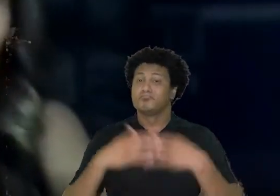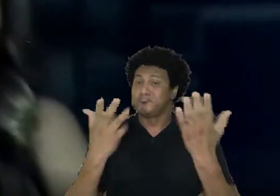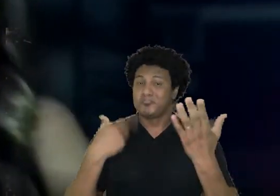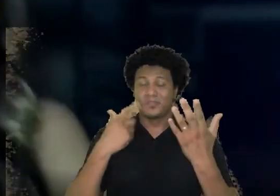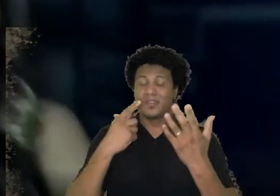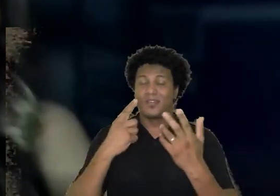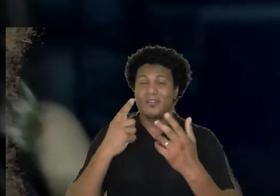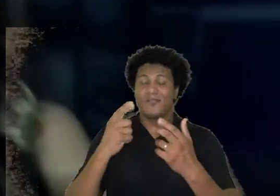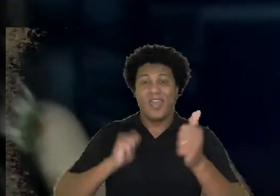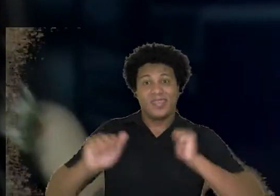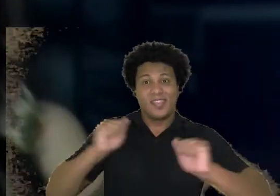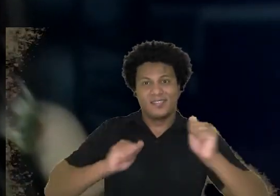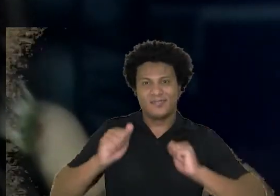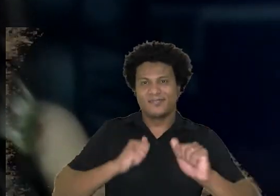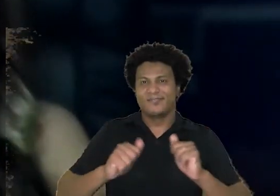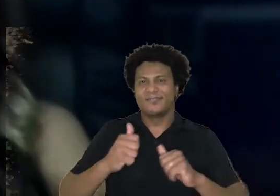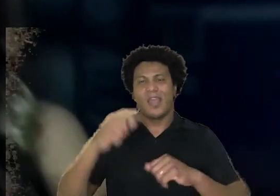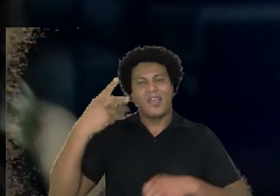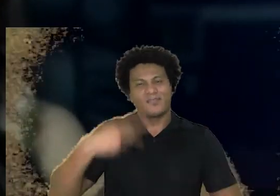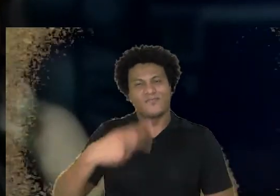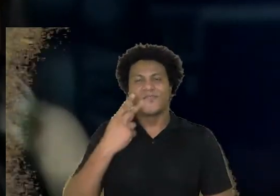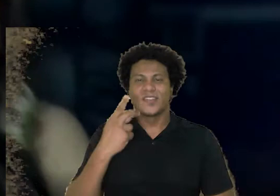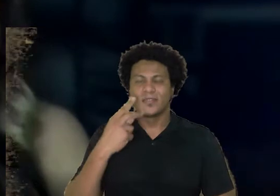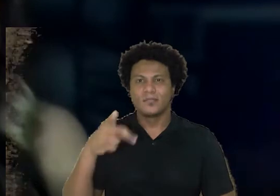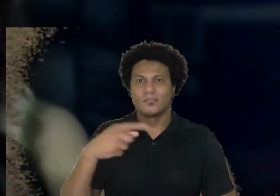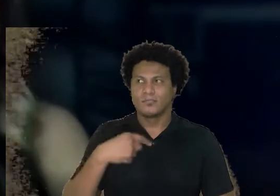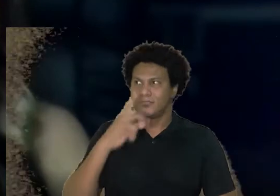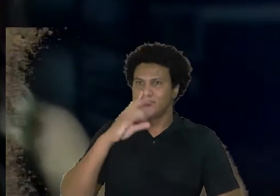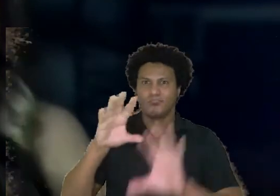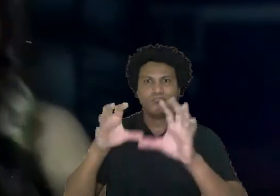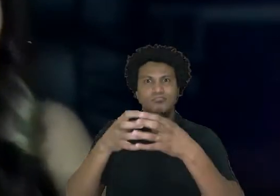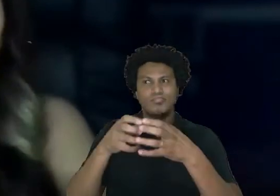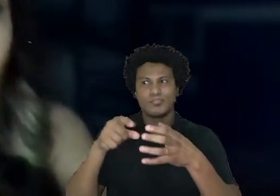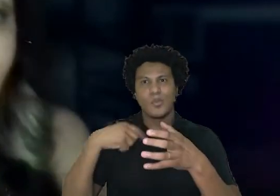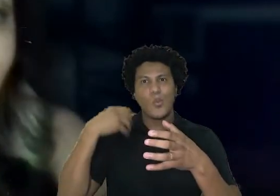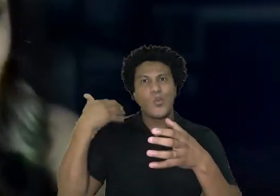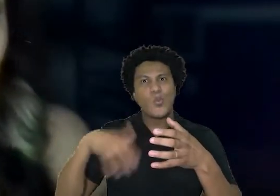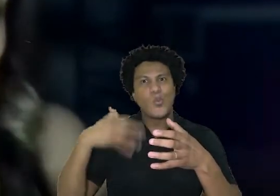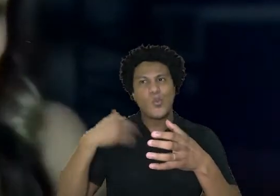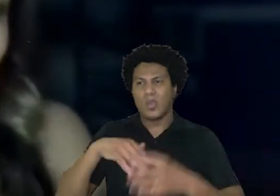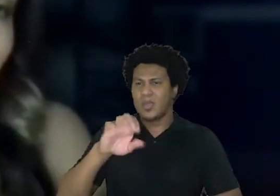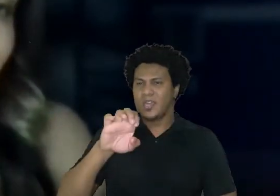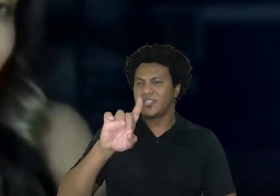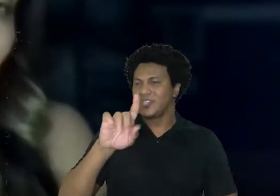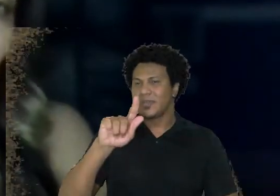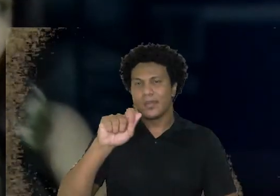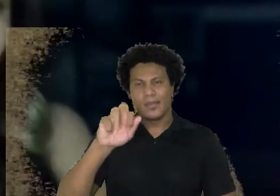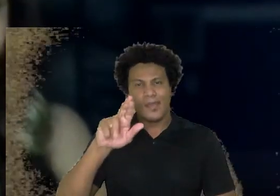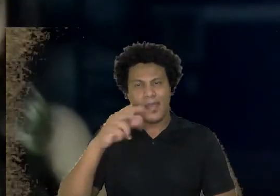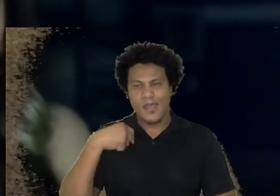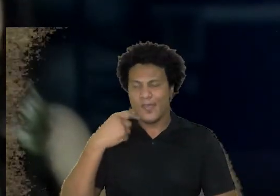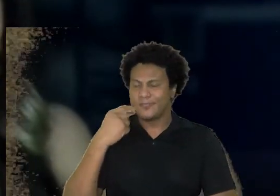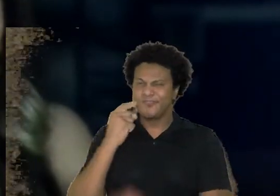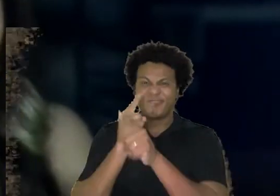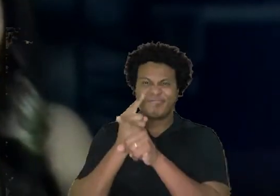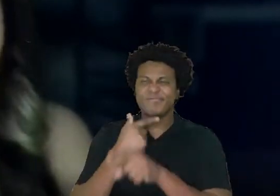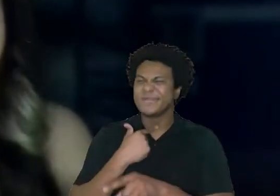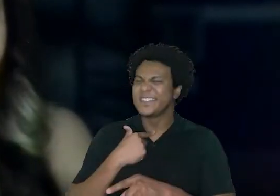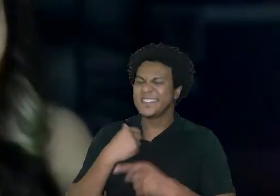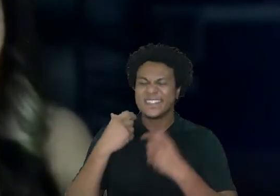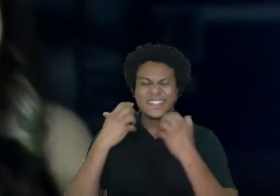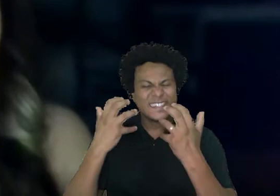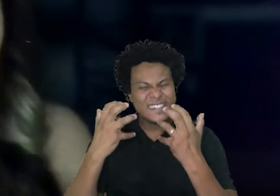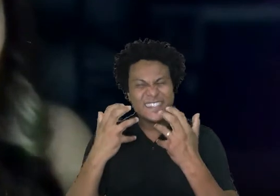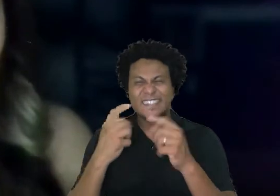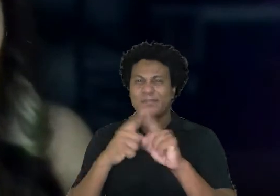noite. Eu sou Jéssica, eu sou atriz, sou produtora. É um prazer enorme estar nessa mesa com Estela, com JP, com